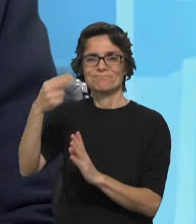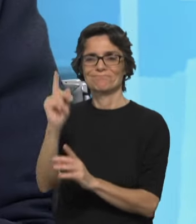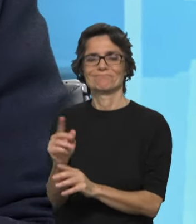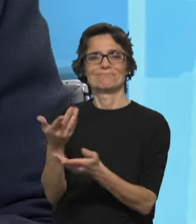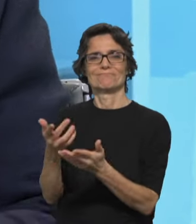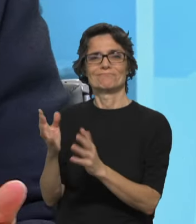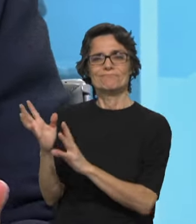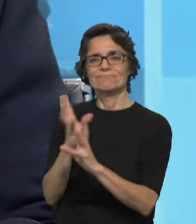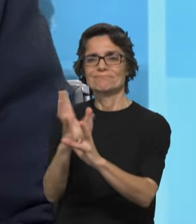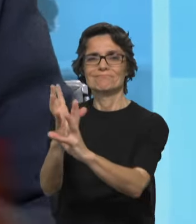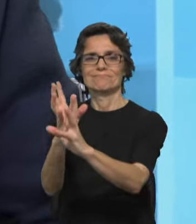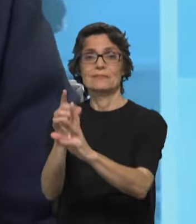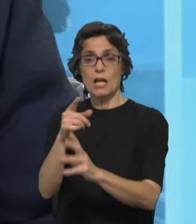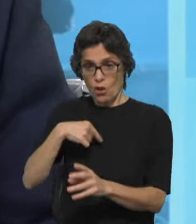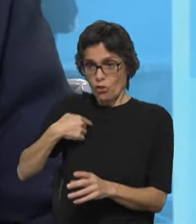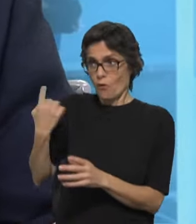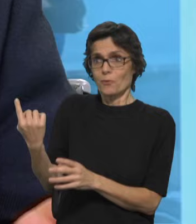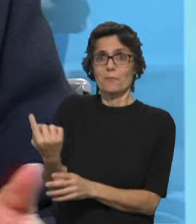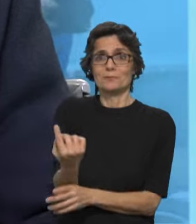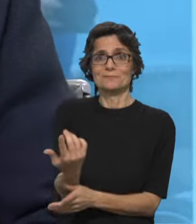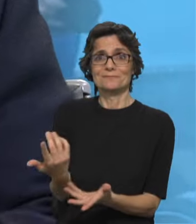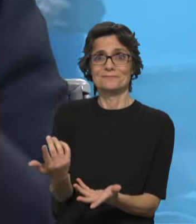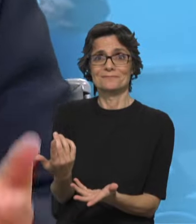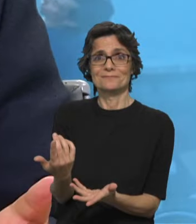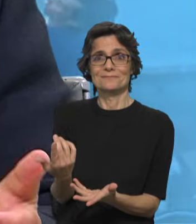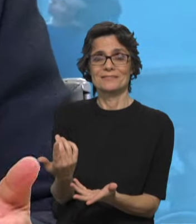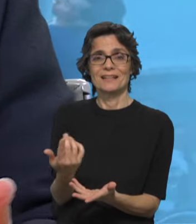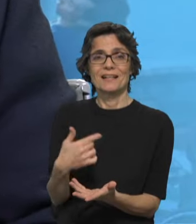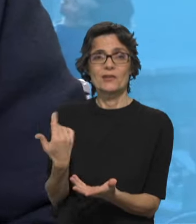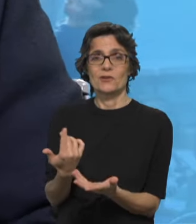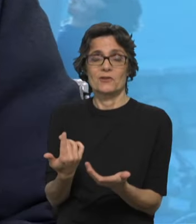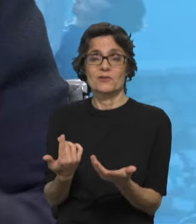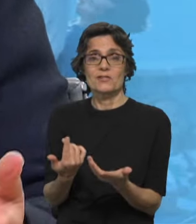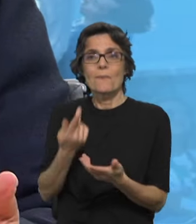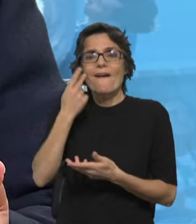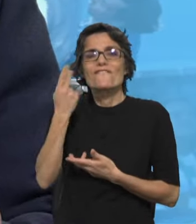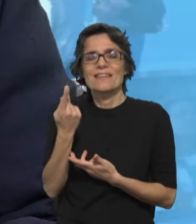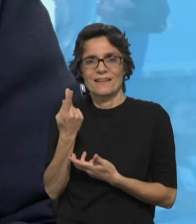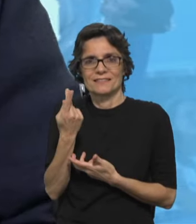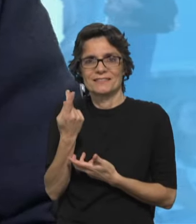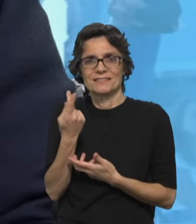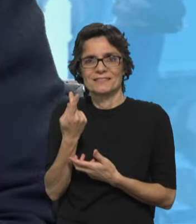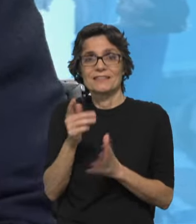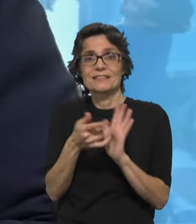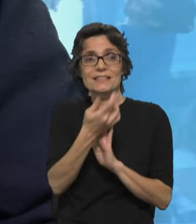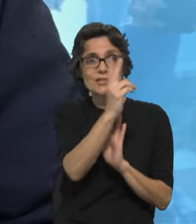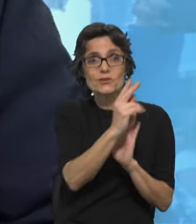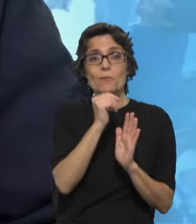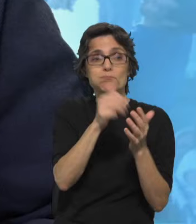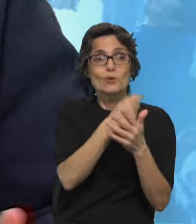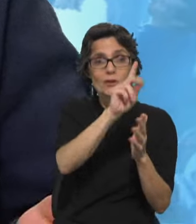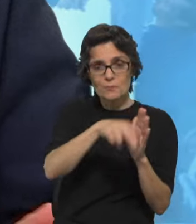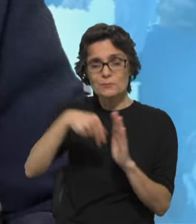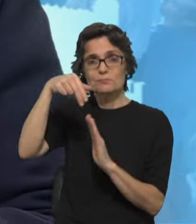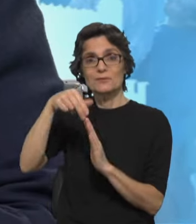comunidades, tenhamos consciência de que somos isto, não é? Não somos uma tradição qualquer, somos a vida do ressuscitado, hoje presente na história